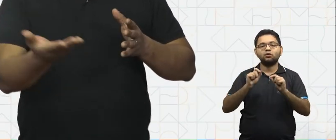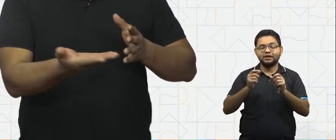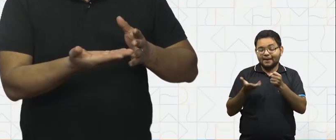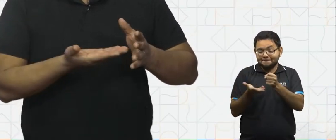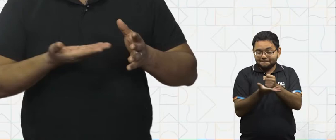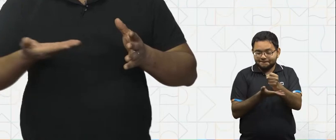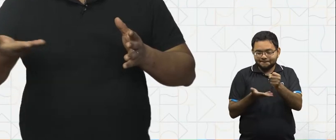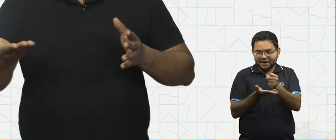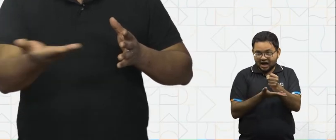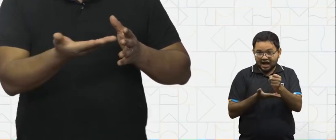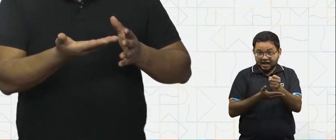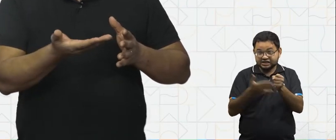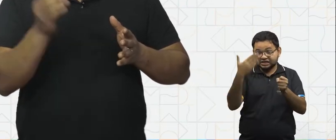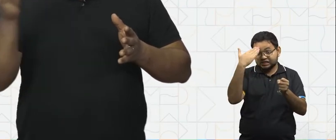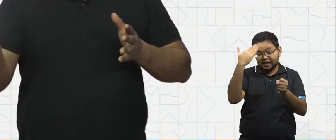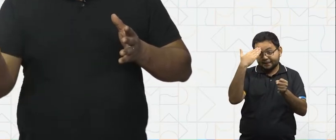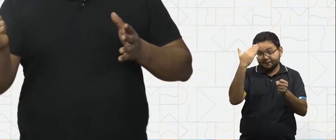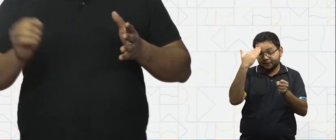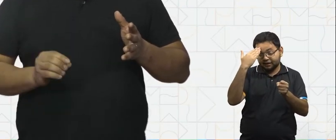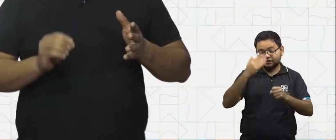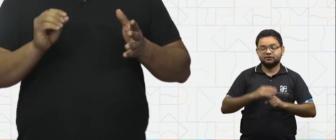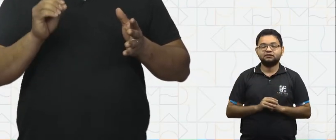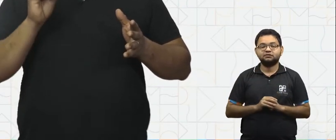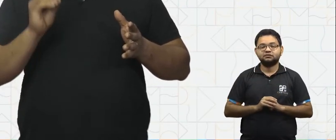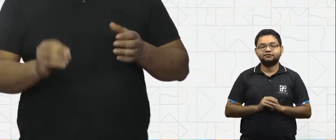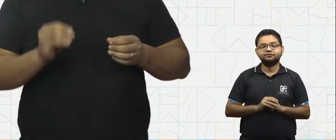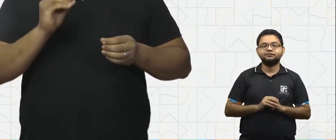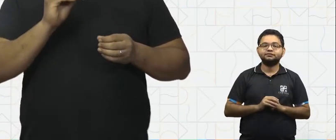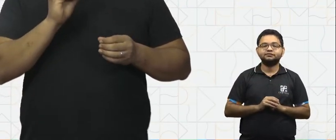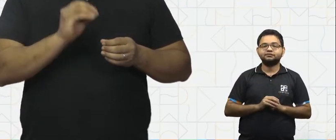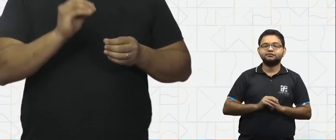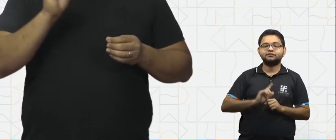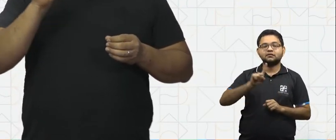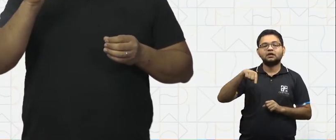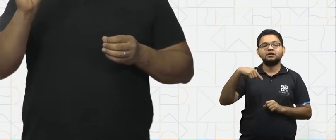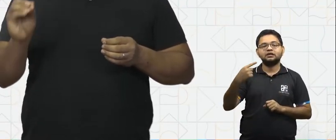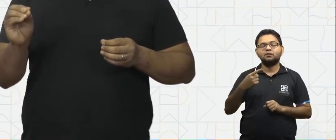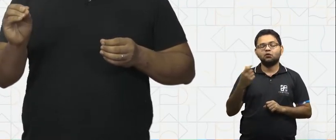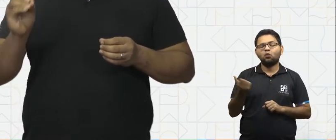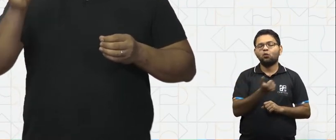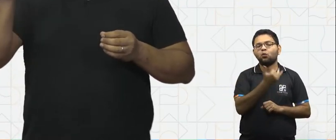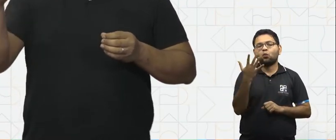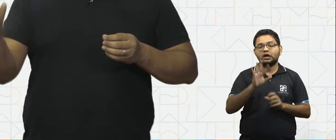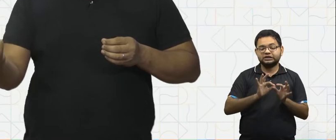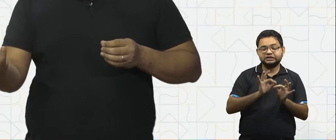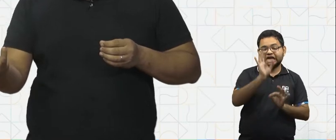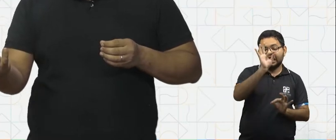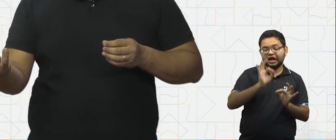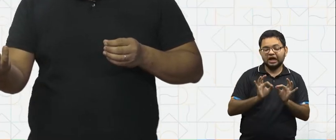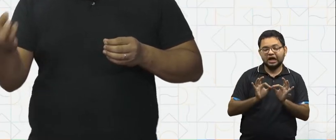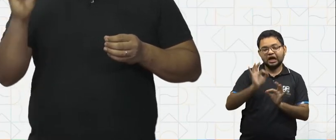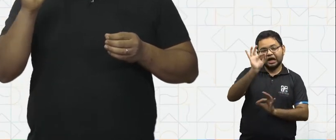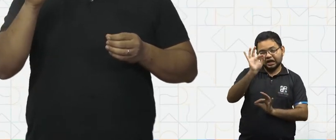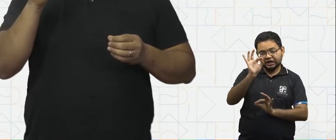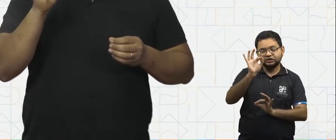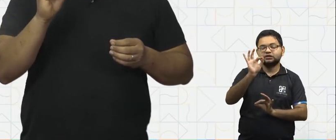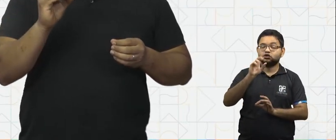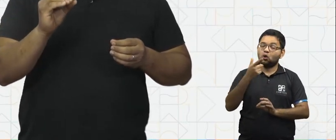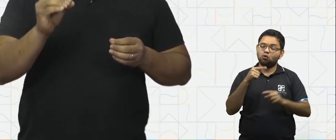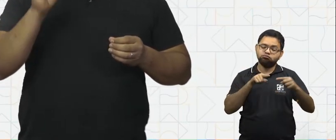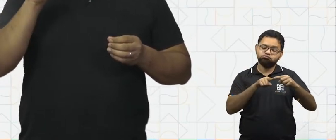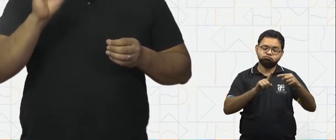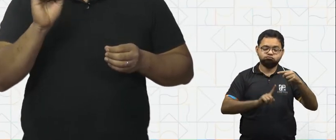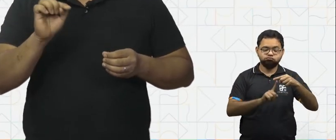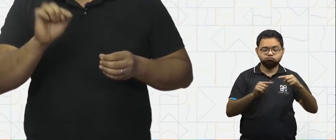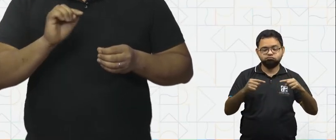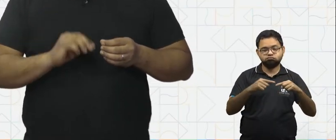sua base e, a seguir, determinar quantas arestas ou vértices os